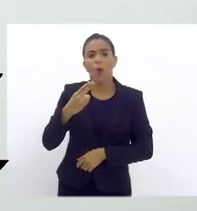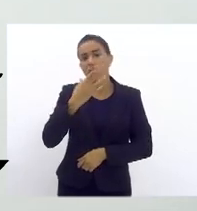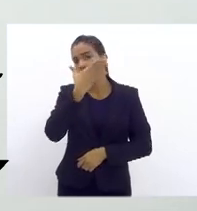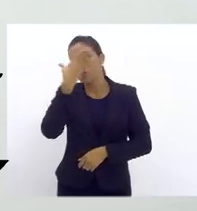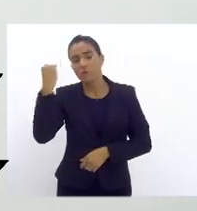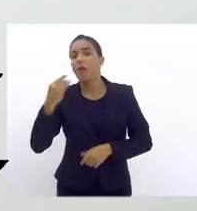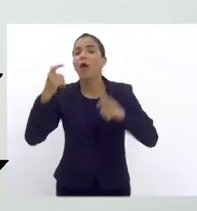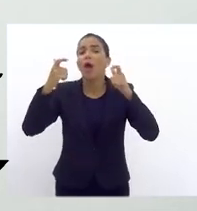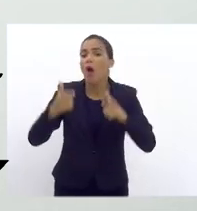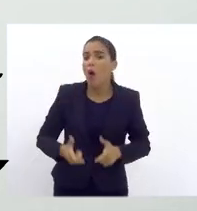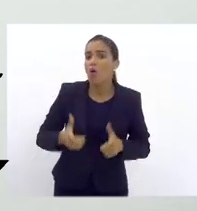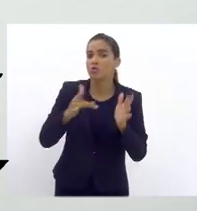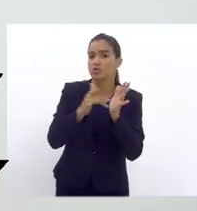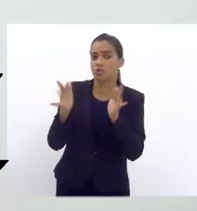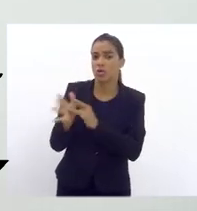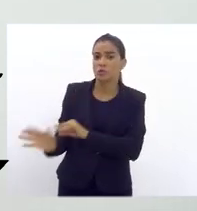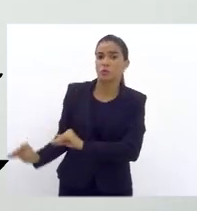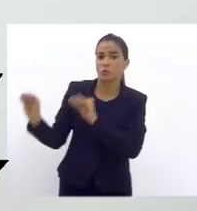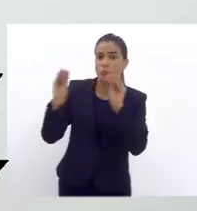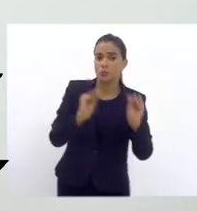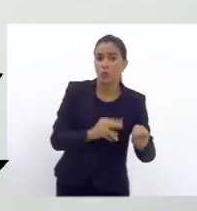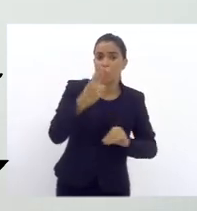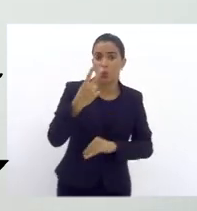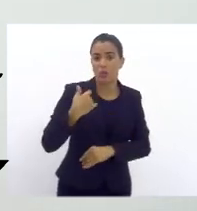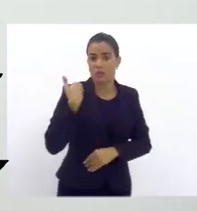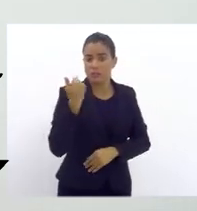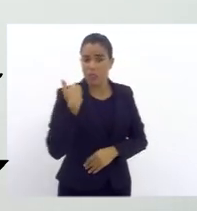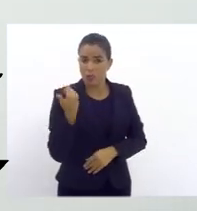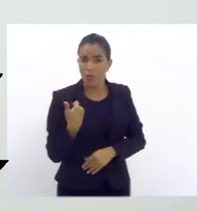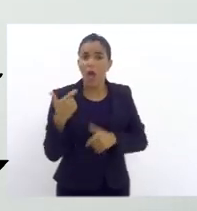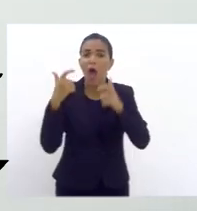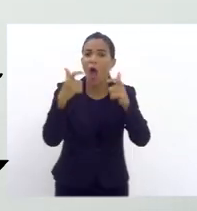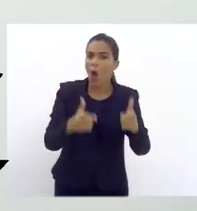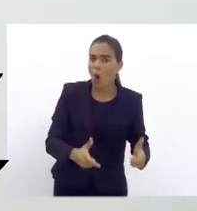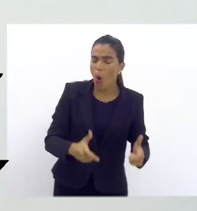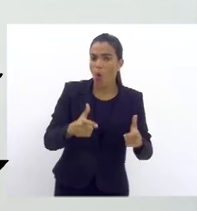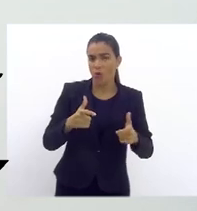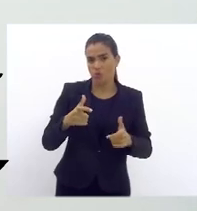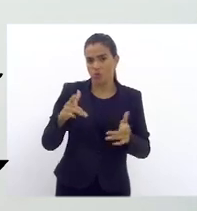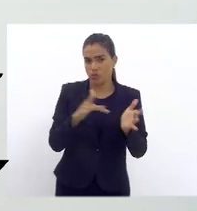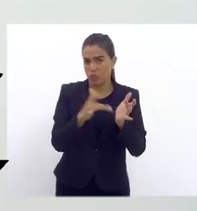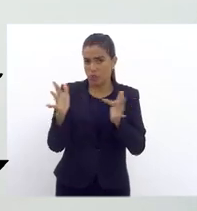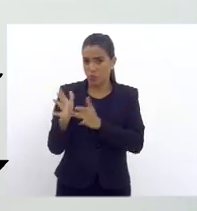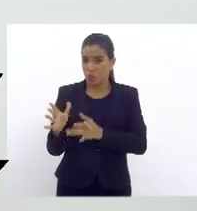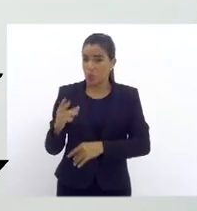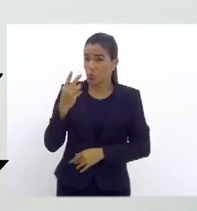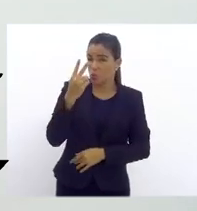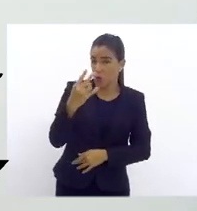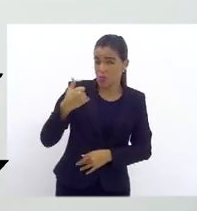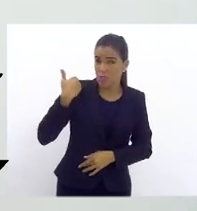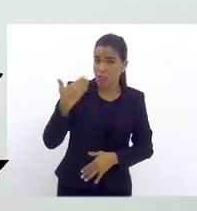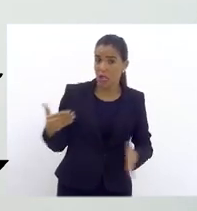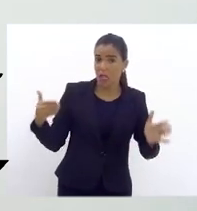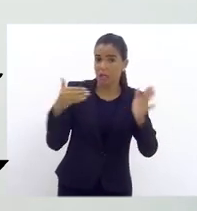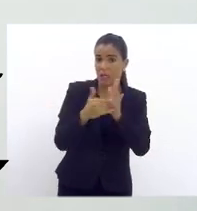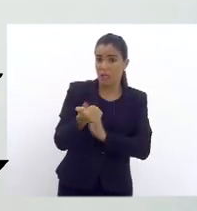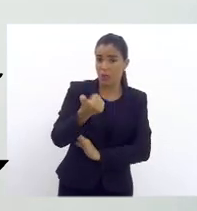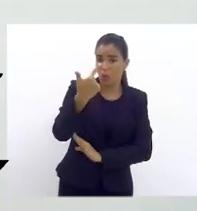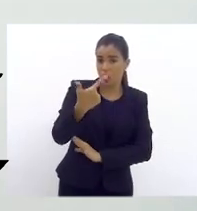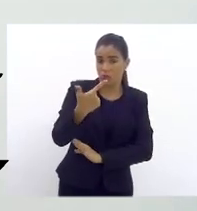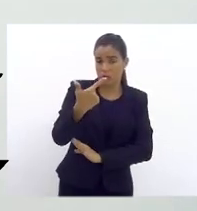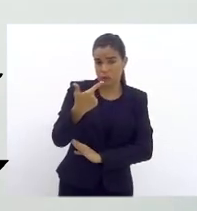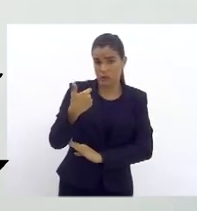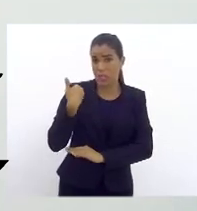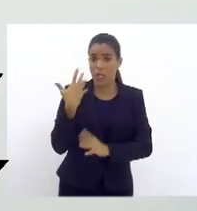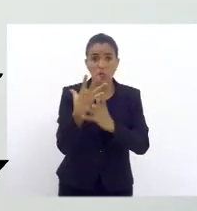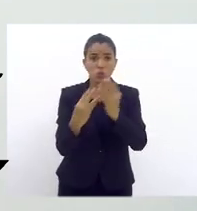Aonde Jesus foi morar Depois de dois anos de idade Aonde Jesus foi parar dos dois anos até os 12 anos de idade aproximadamente que